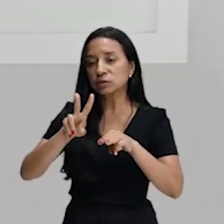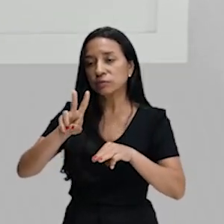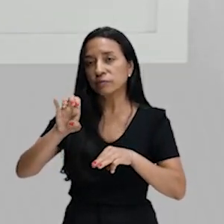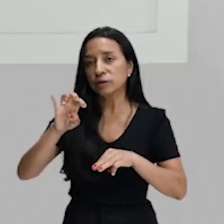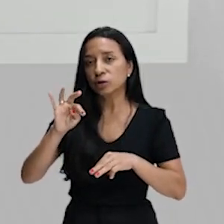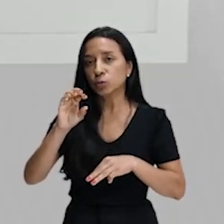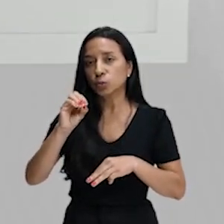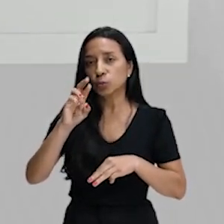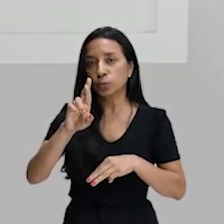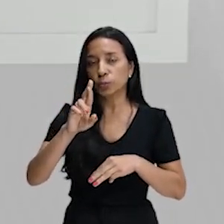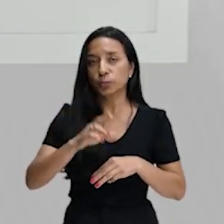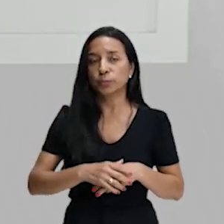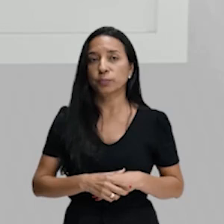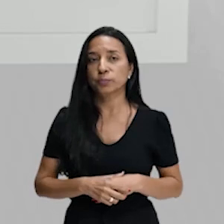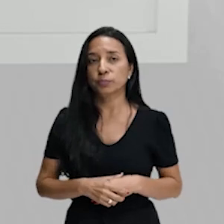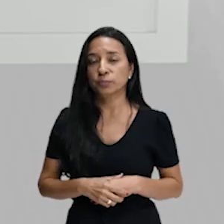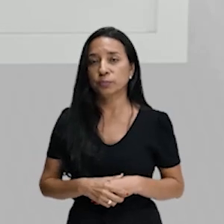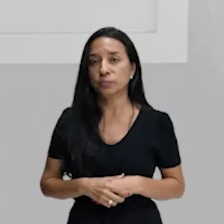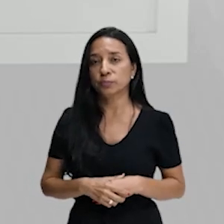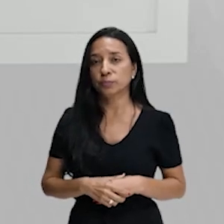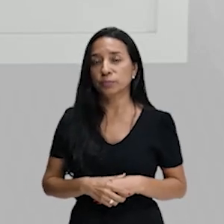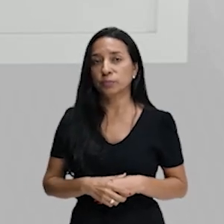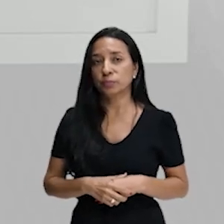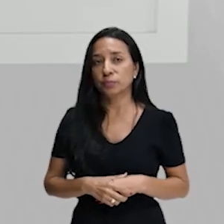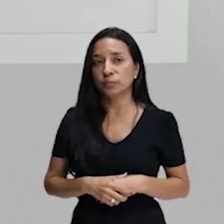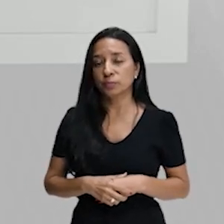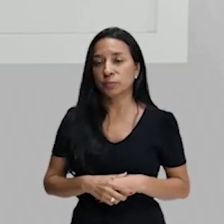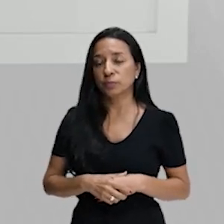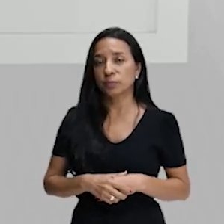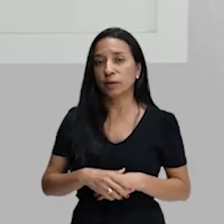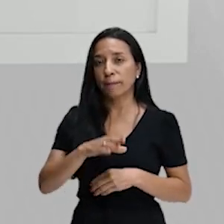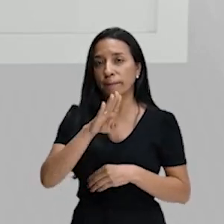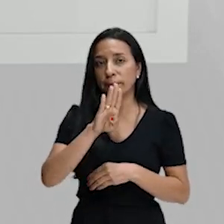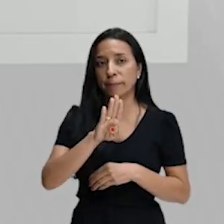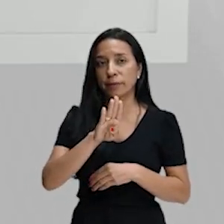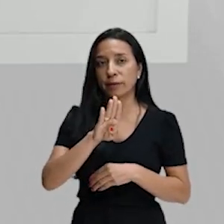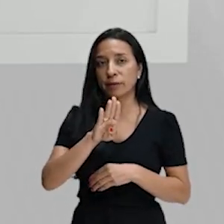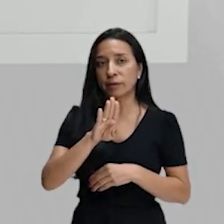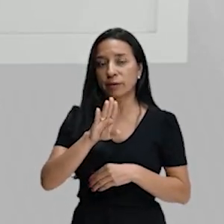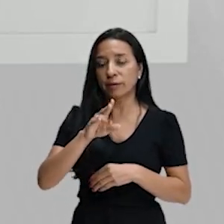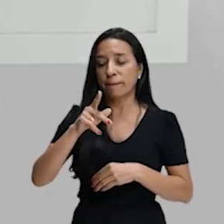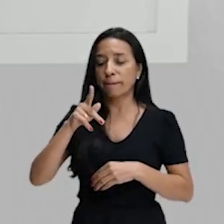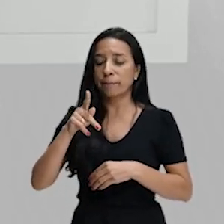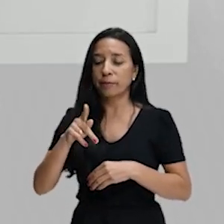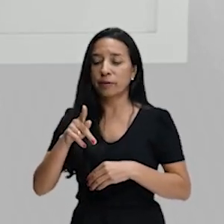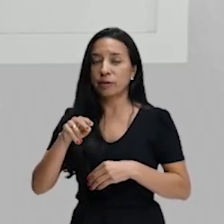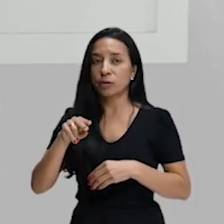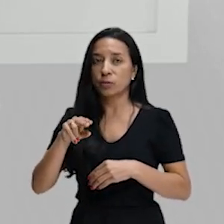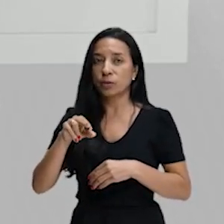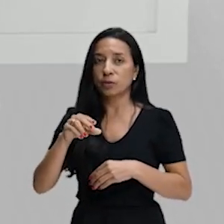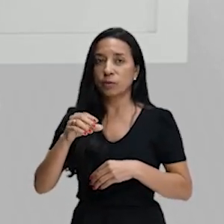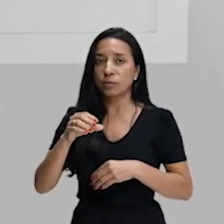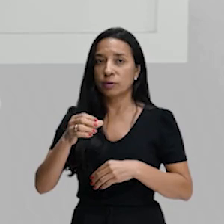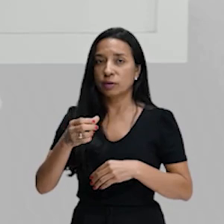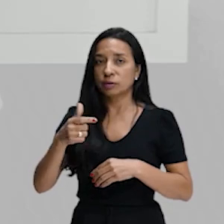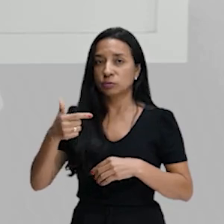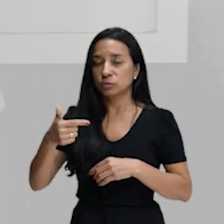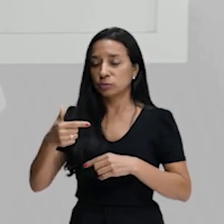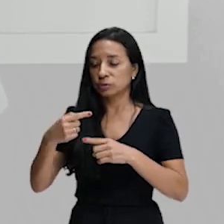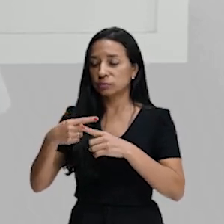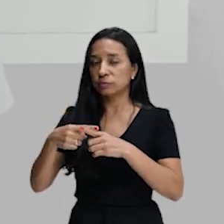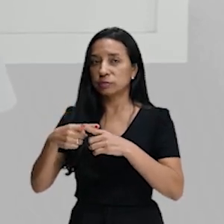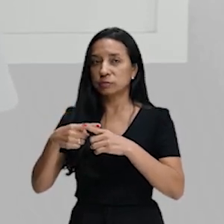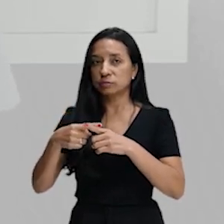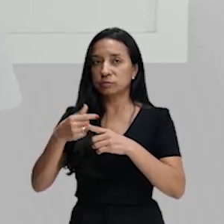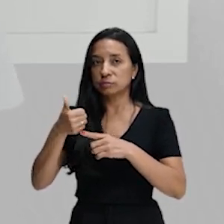Então, o campo lá no ponto P, ele vai ser 6 menos 4 dá 2. Vezes 10 a